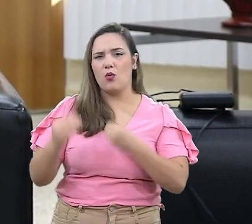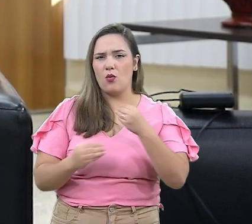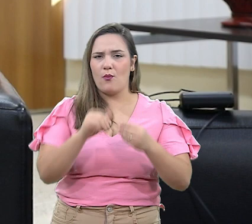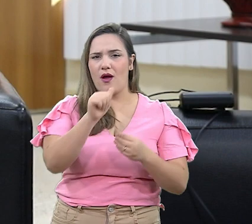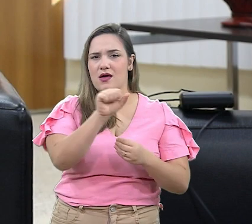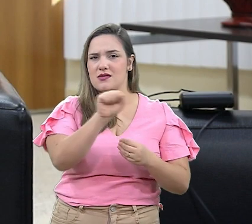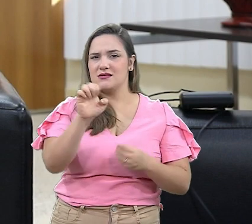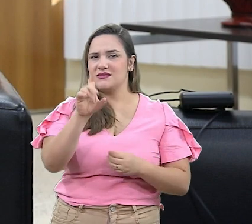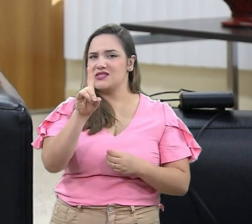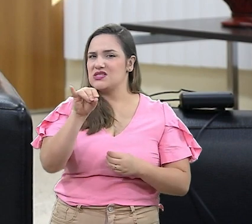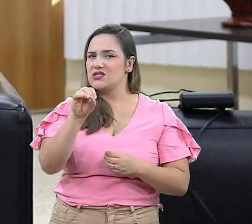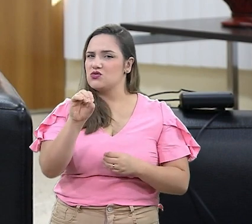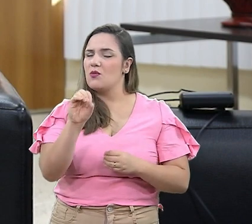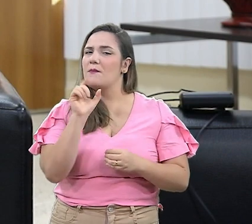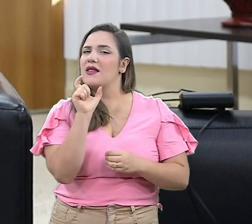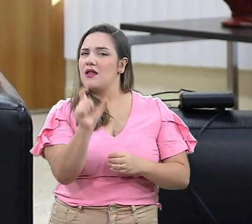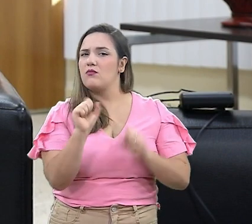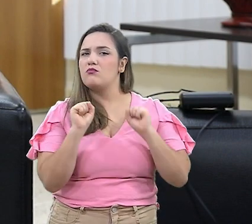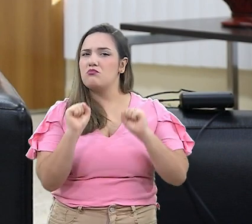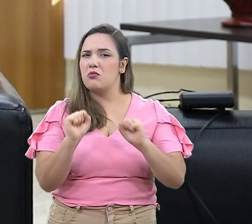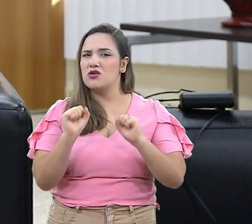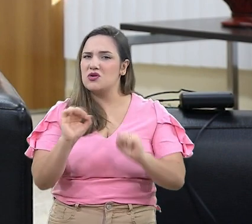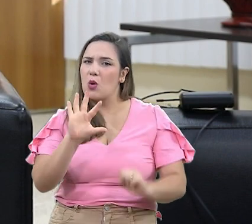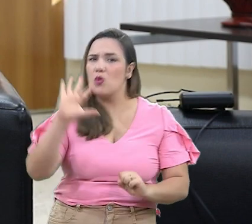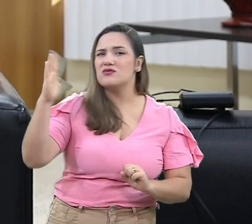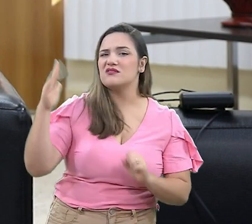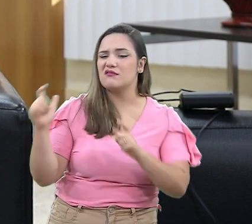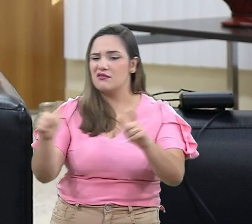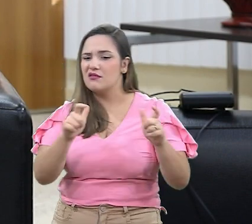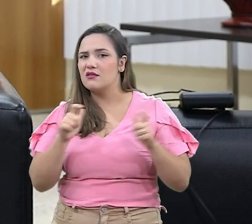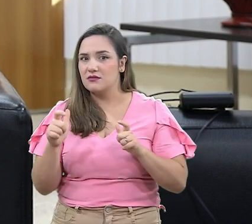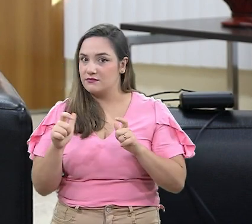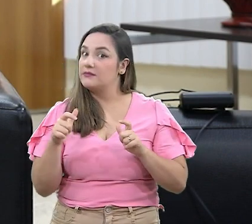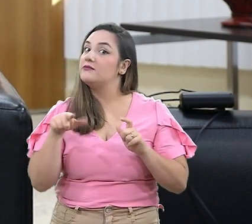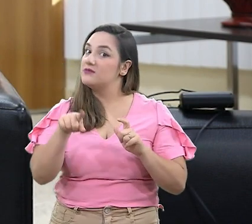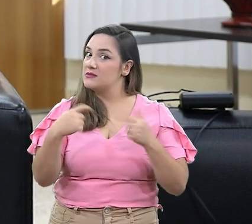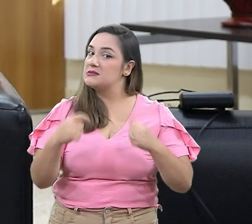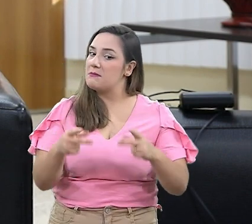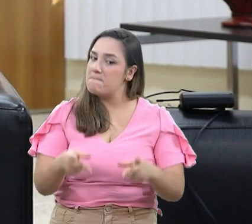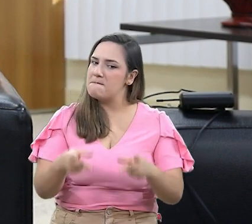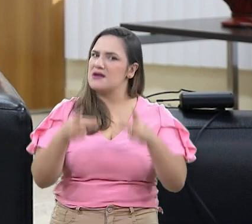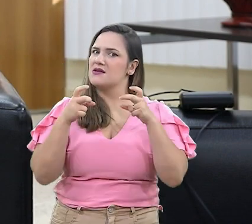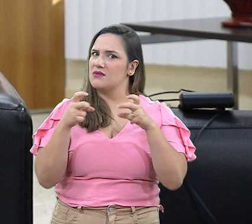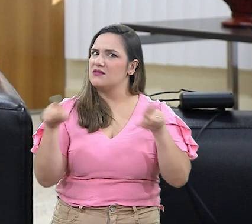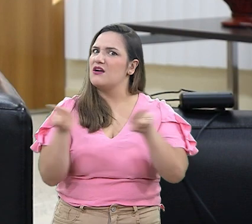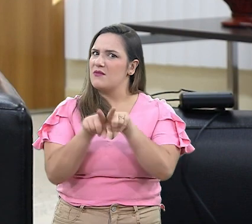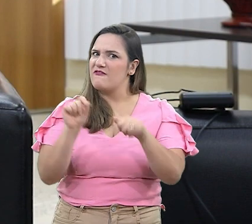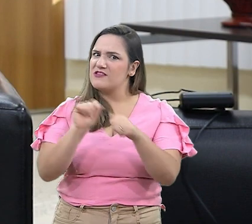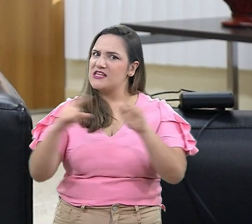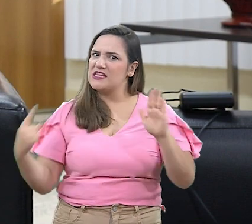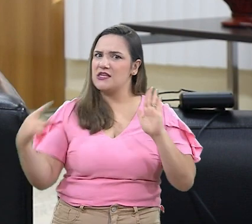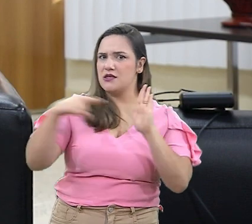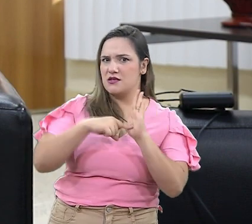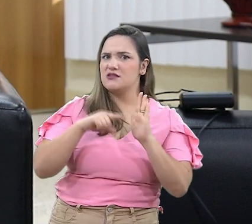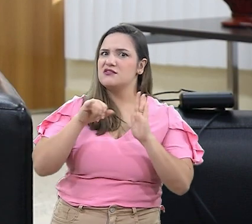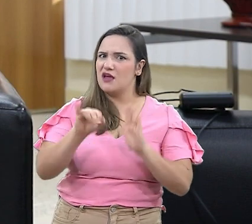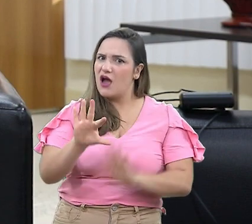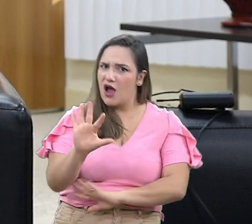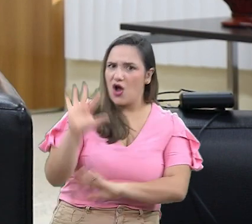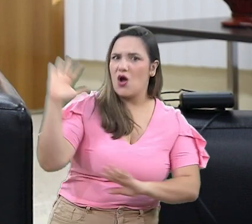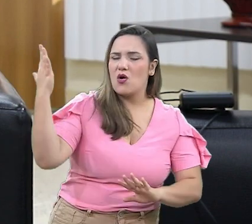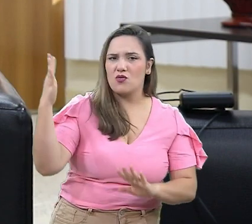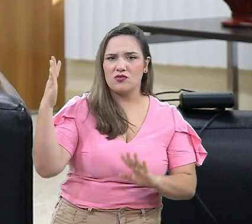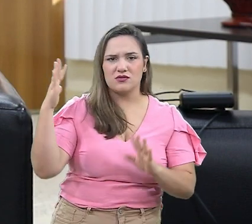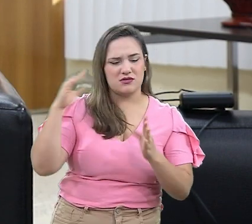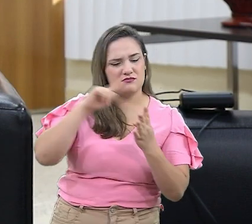como a prática pode ocorrer em qualquer ambiente, a ideia do programa é que você saiba como identificar e denunciar casos de assédio